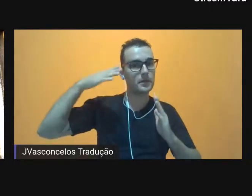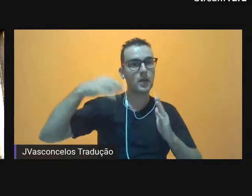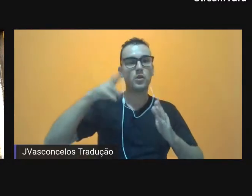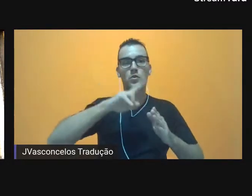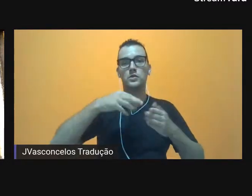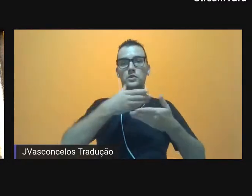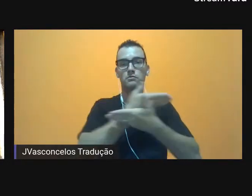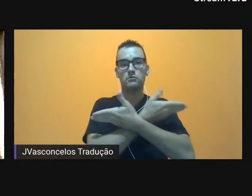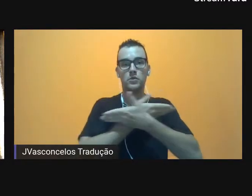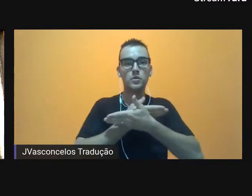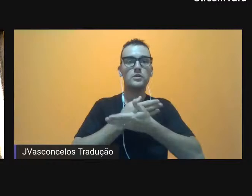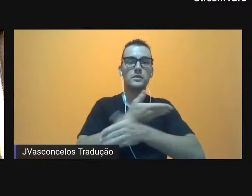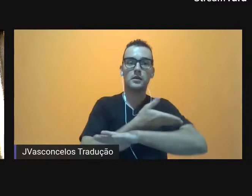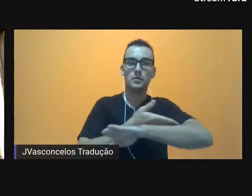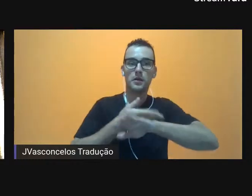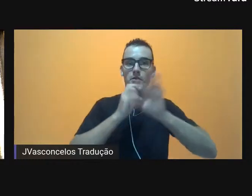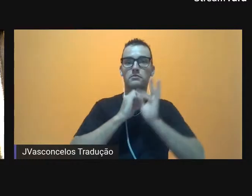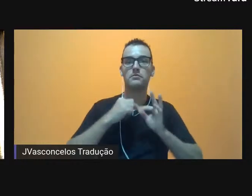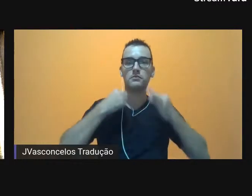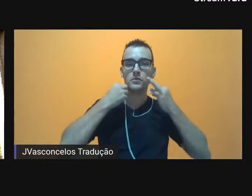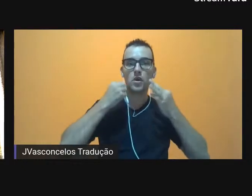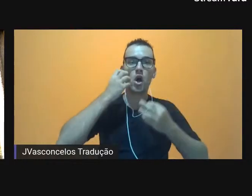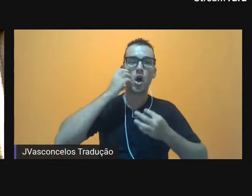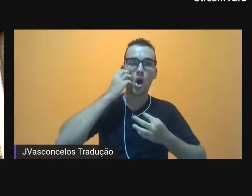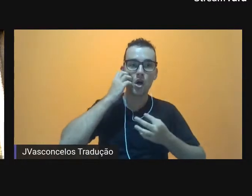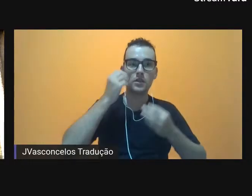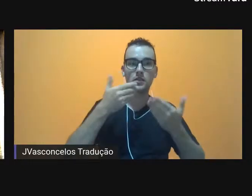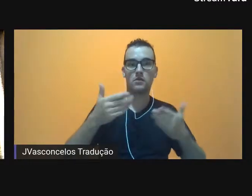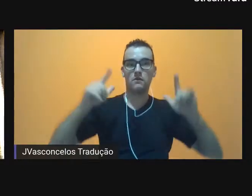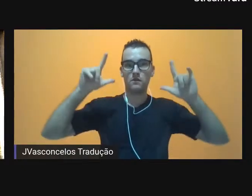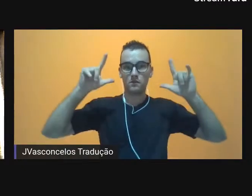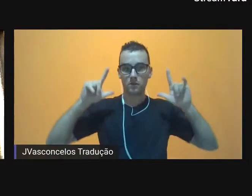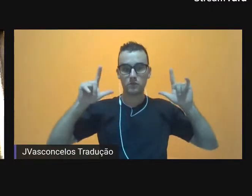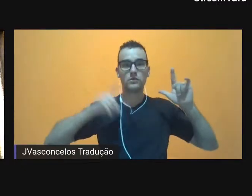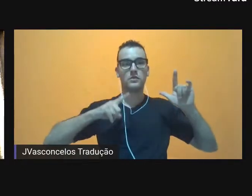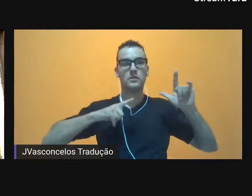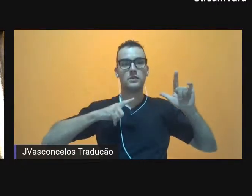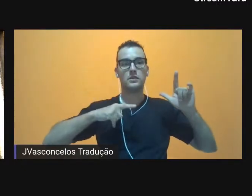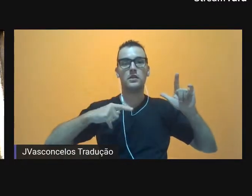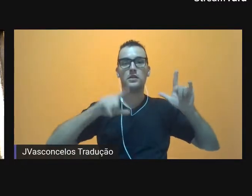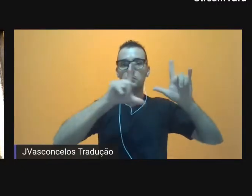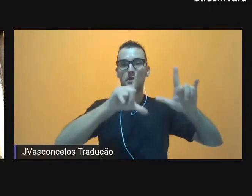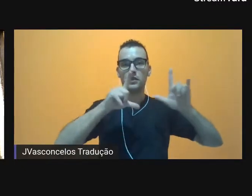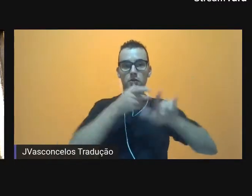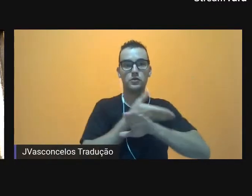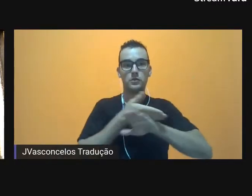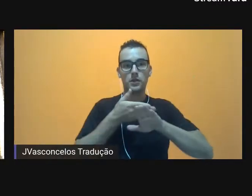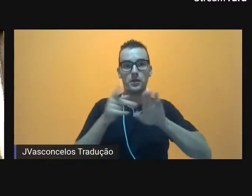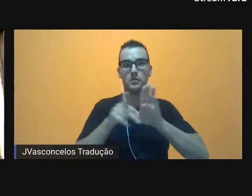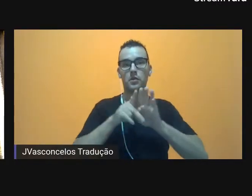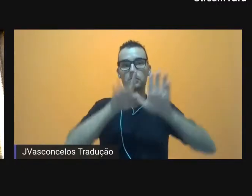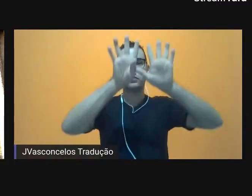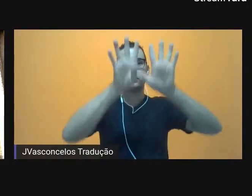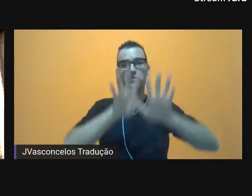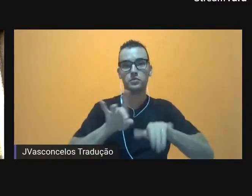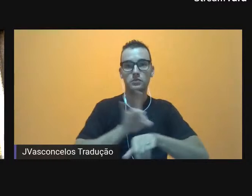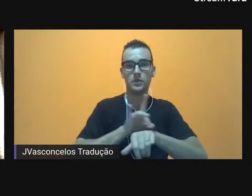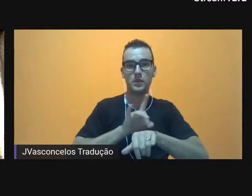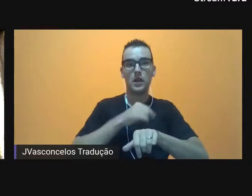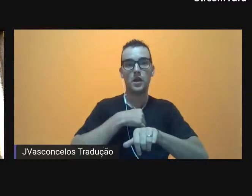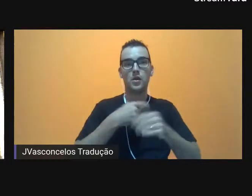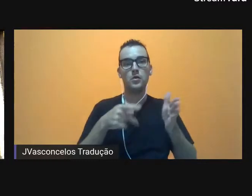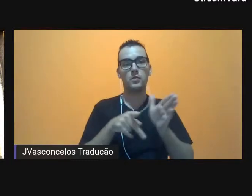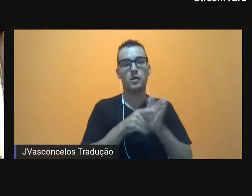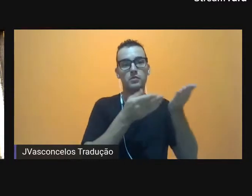branca com um colar rosa. Ao meu fundo tem uma parede branca com uma cortina preta. Hoje estarei como